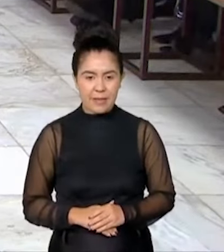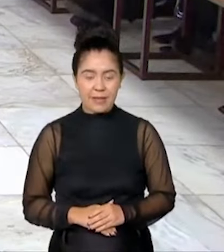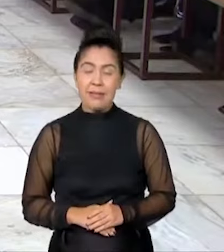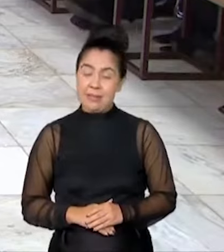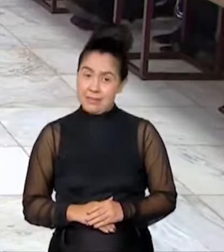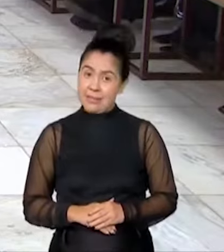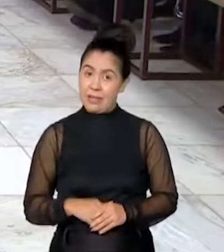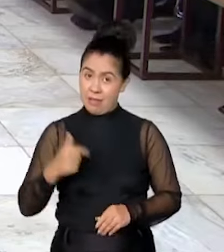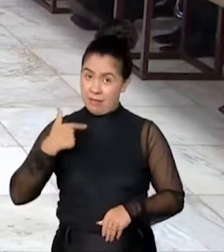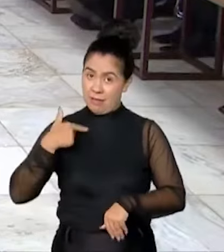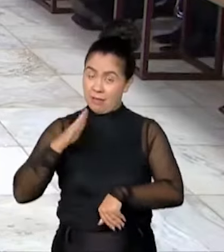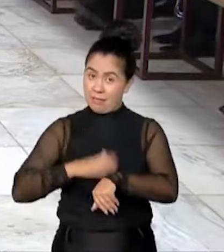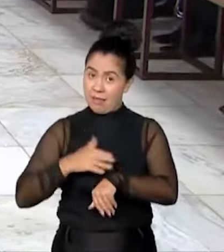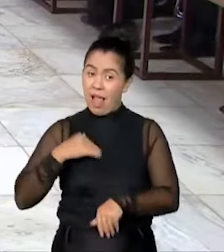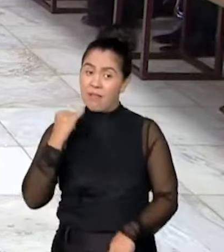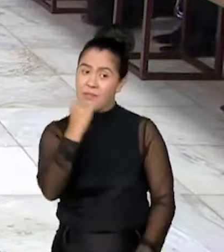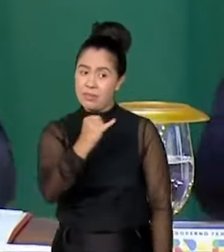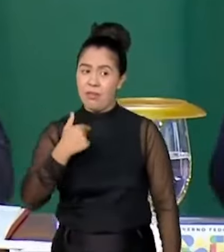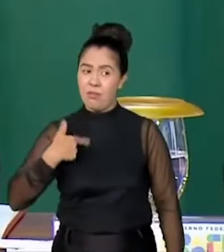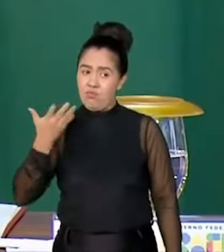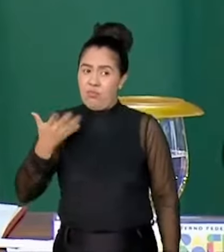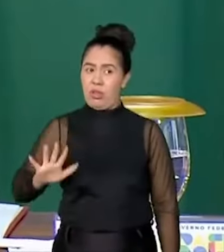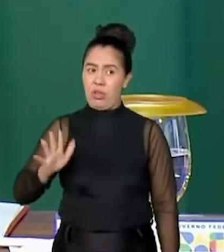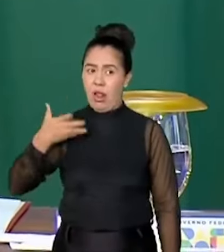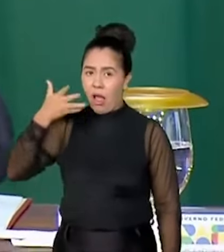Eu tinha dito que eu não ia falar.